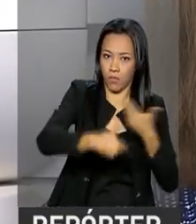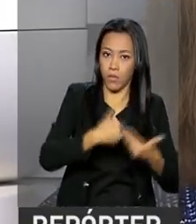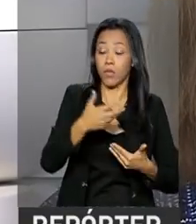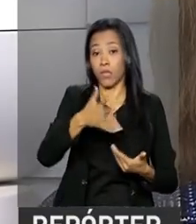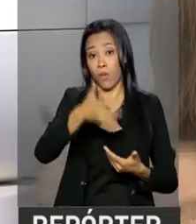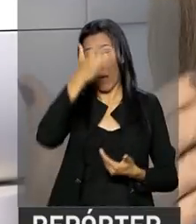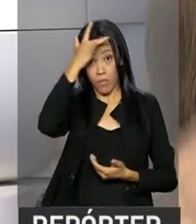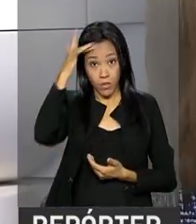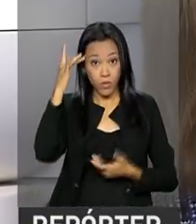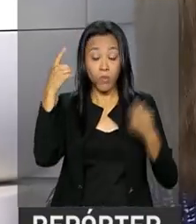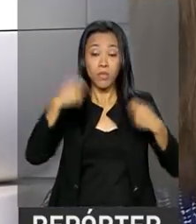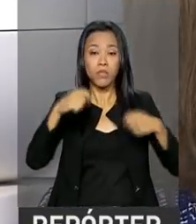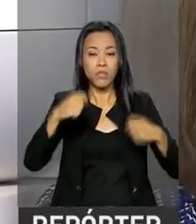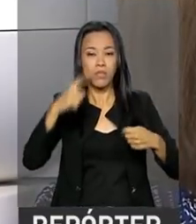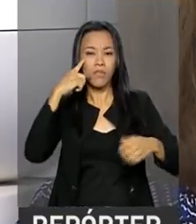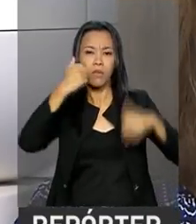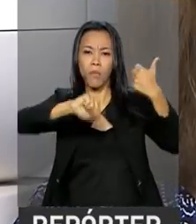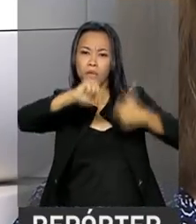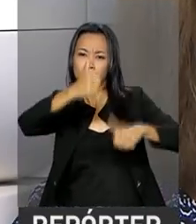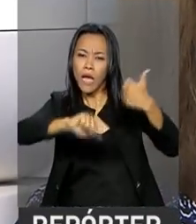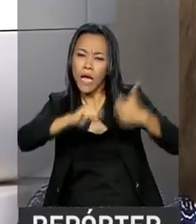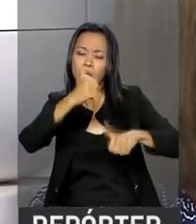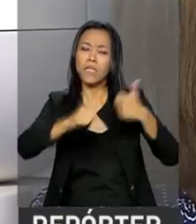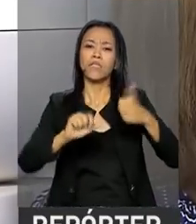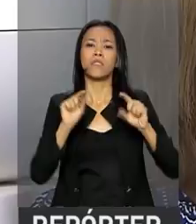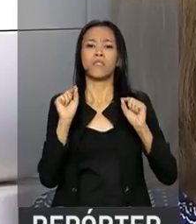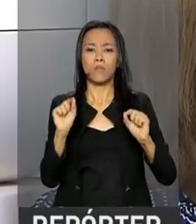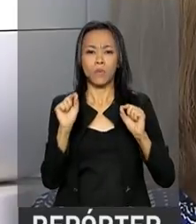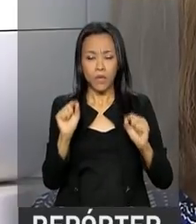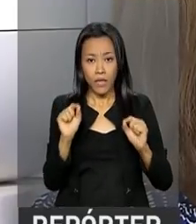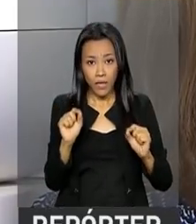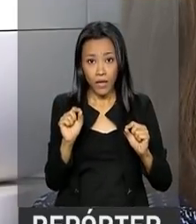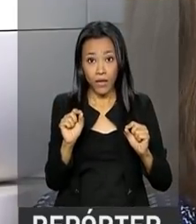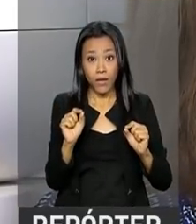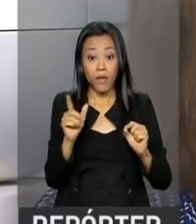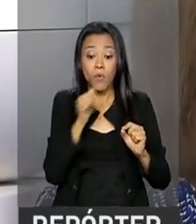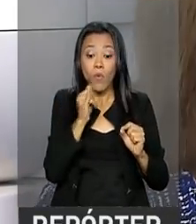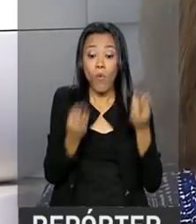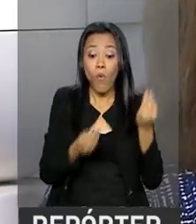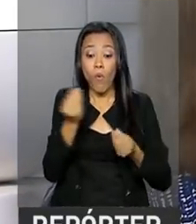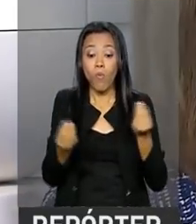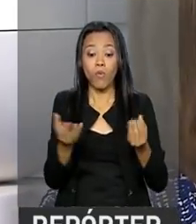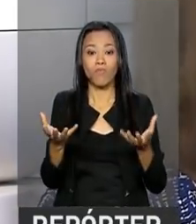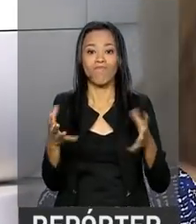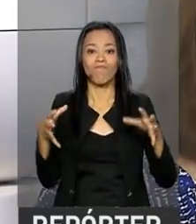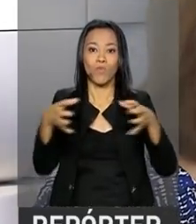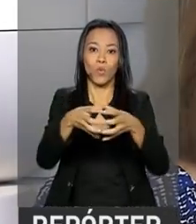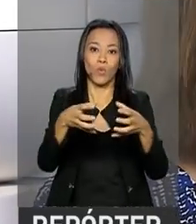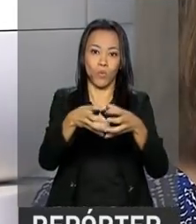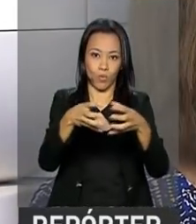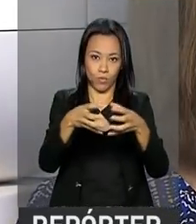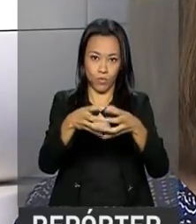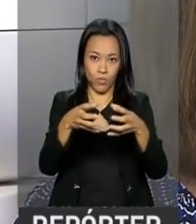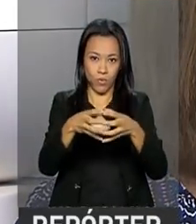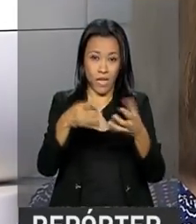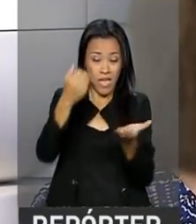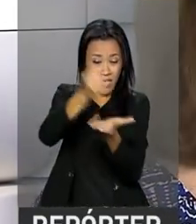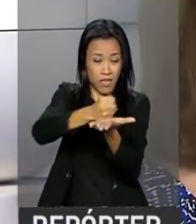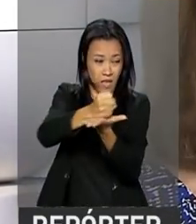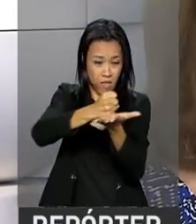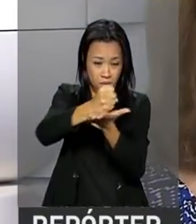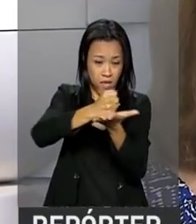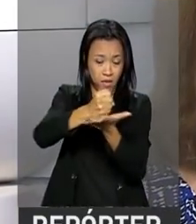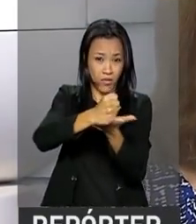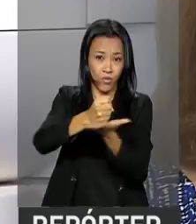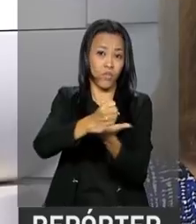uma uma análise é no que diz respeito à adesão map não é um medicamento que a